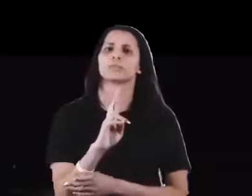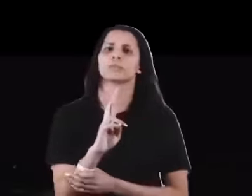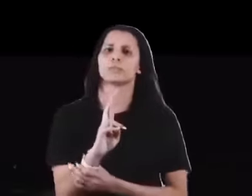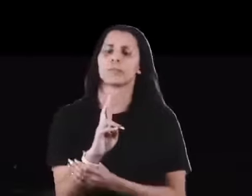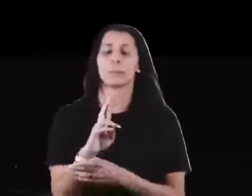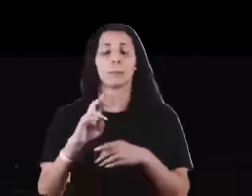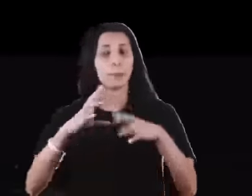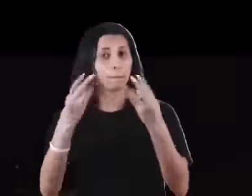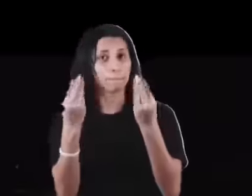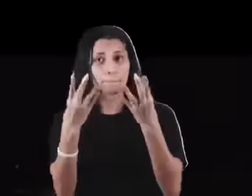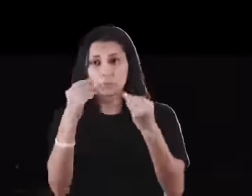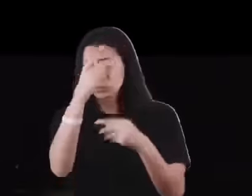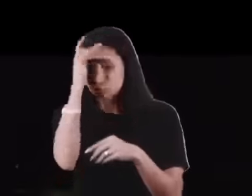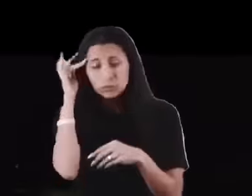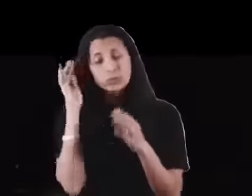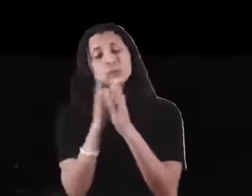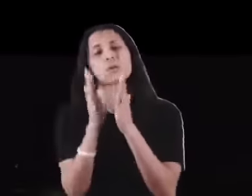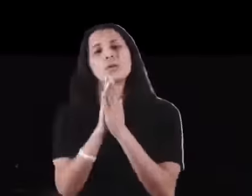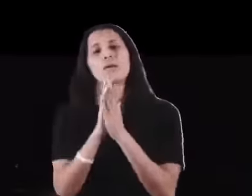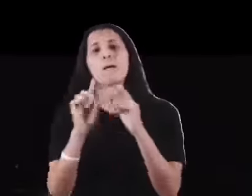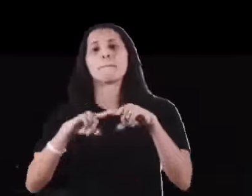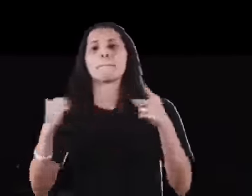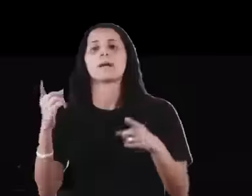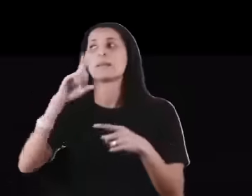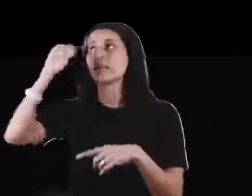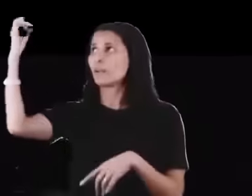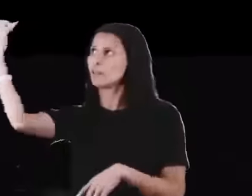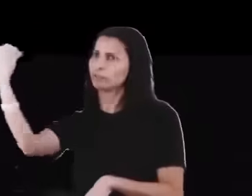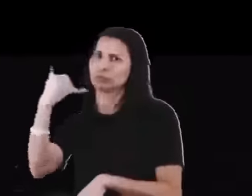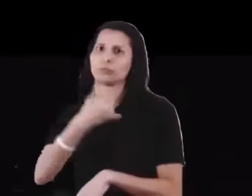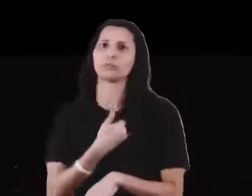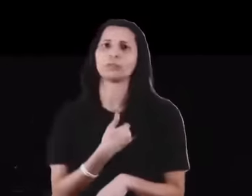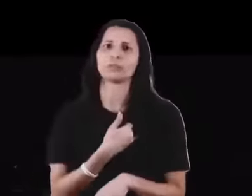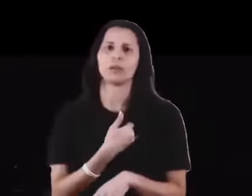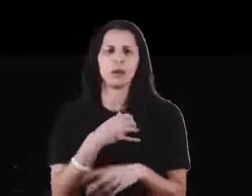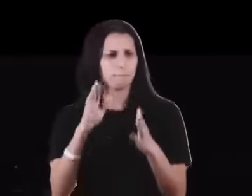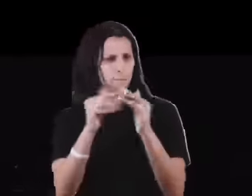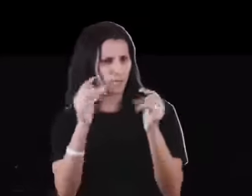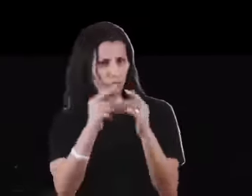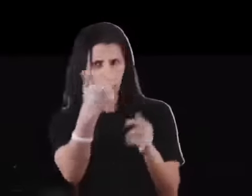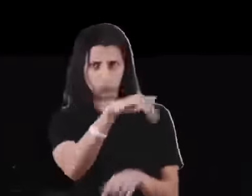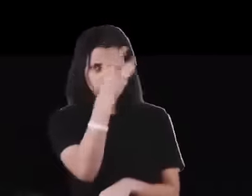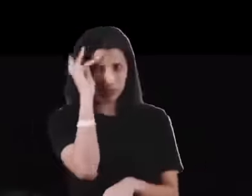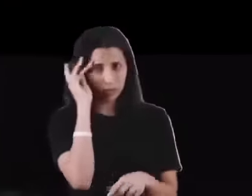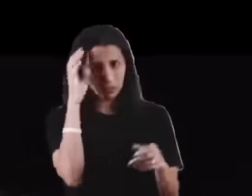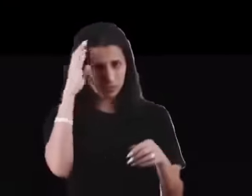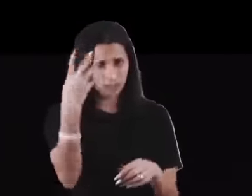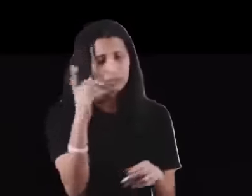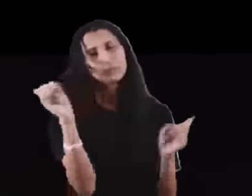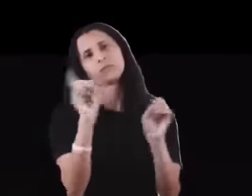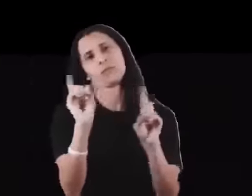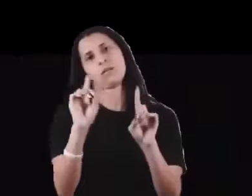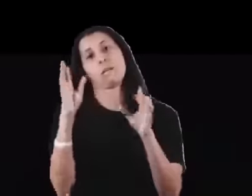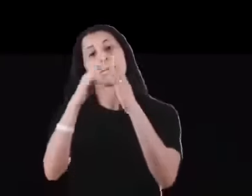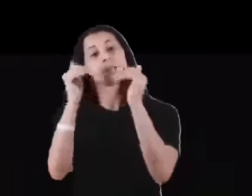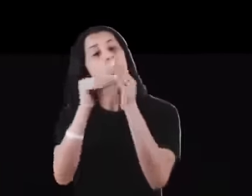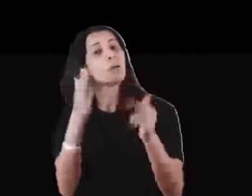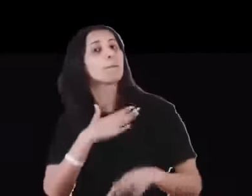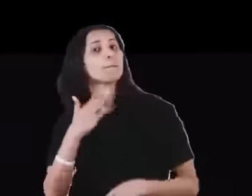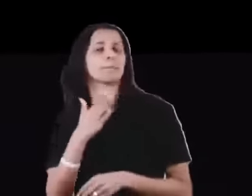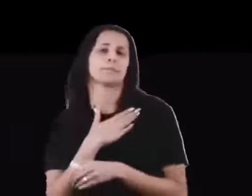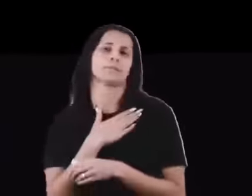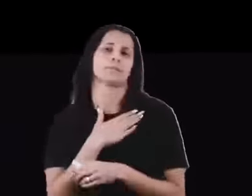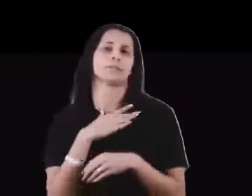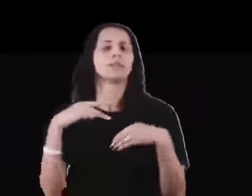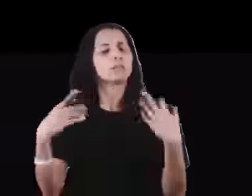por mim mas foi comigo que Deus falou ele não pediu para o meu interesse é só tomar uma decisão nele para o dia mim para eu tomar uma decisão Ei alguém pode